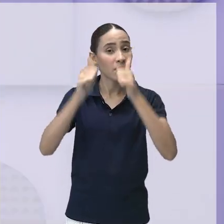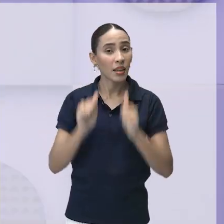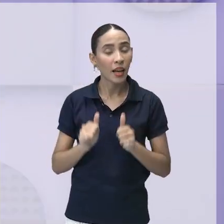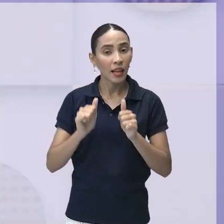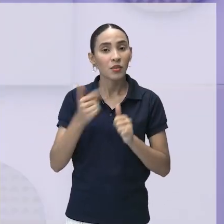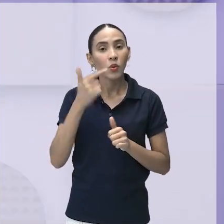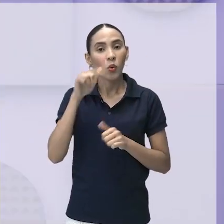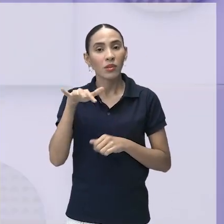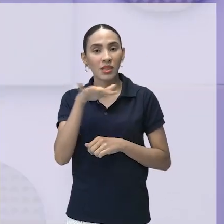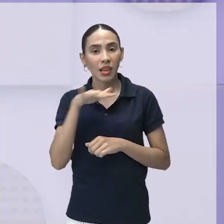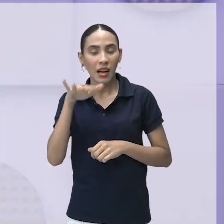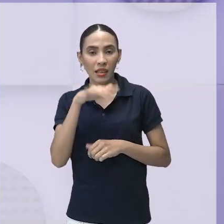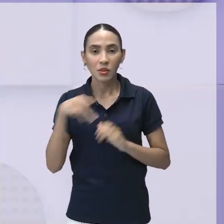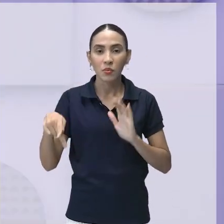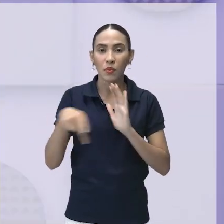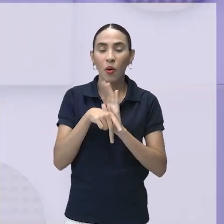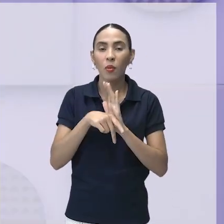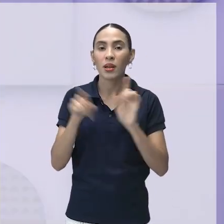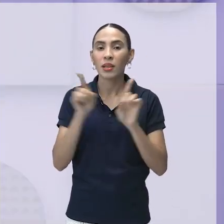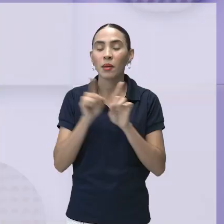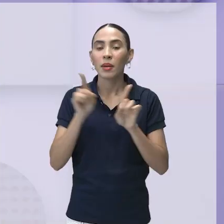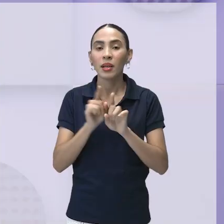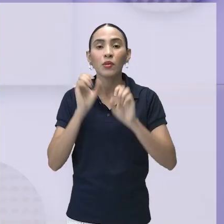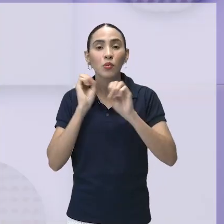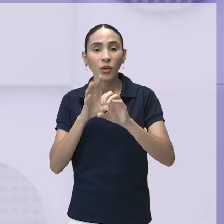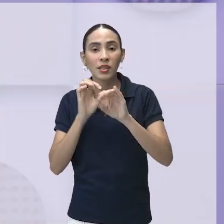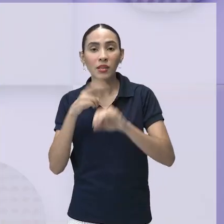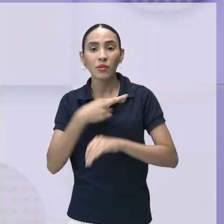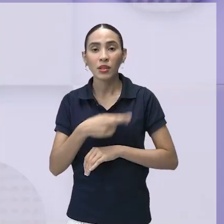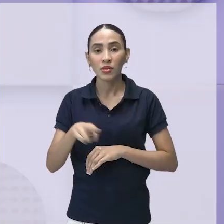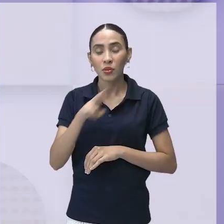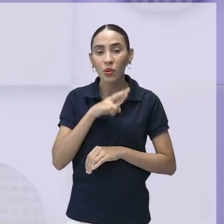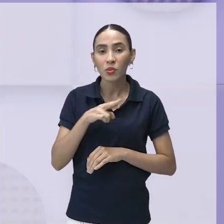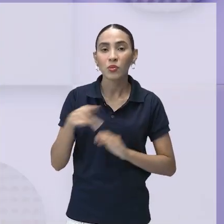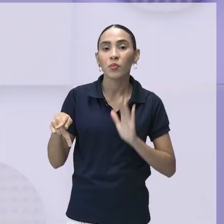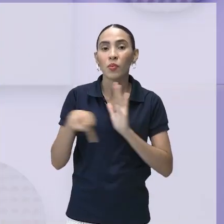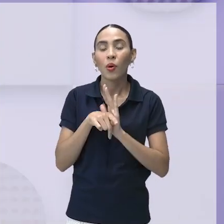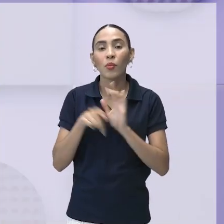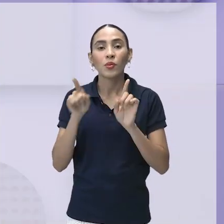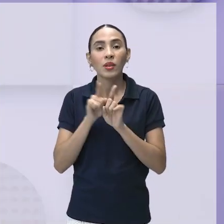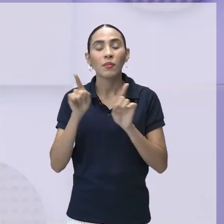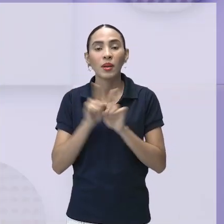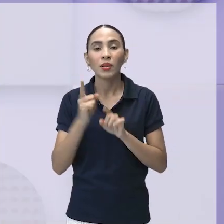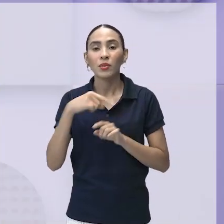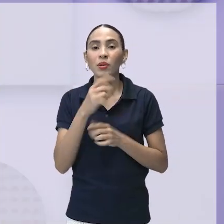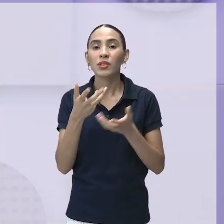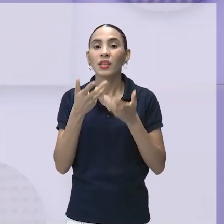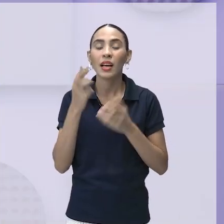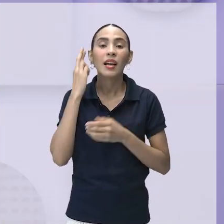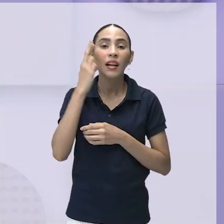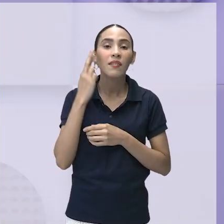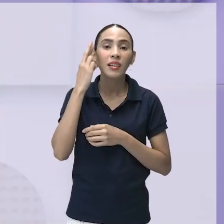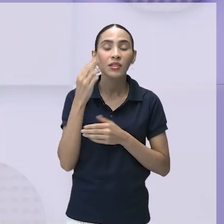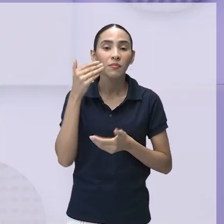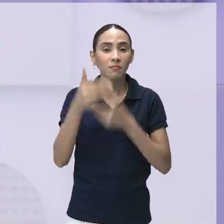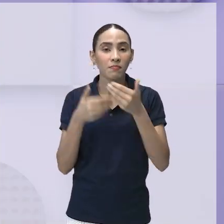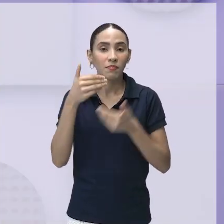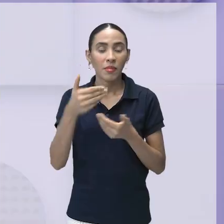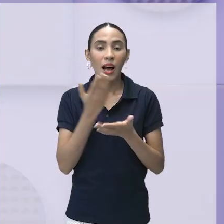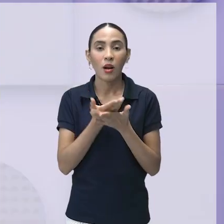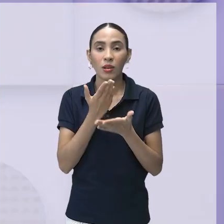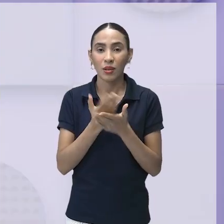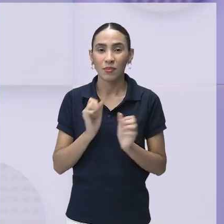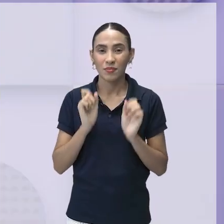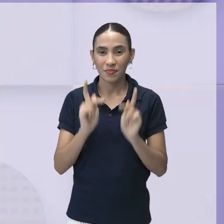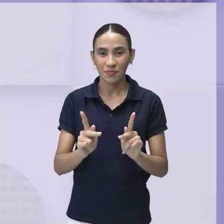para outros campos próprios do ensino religioso, próprio para aquilo que a gente quer refletir no decorrer da aula de hoje.